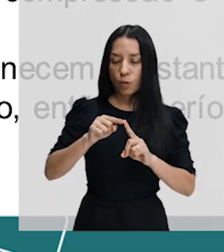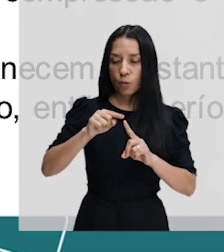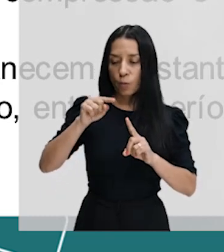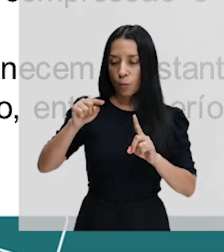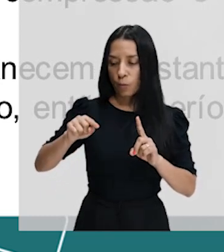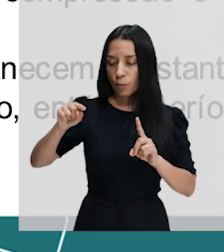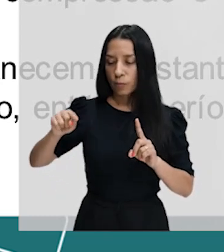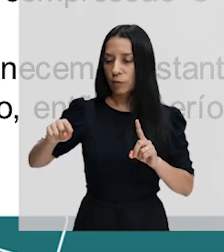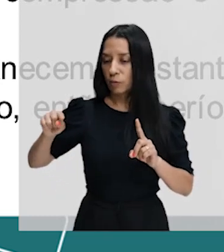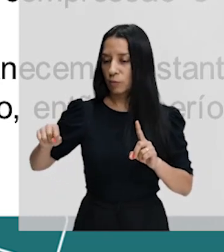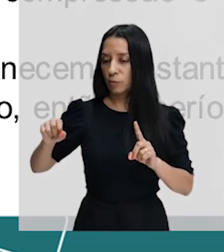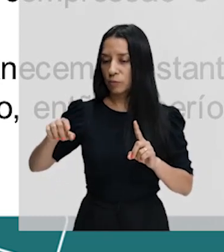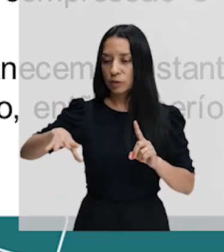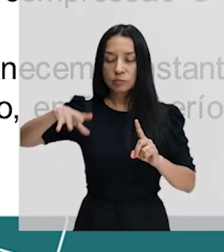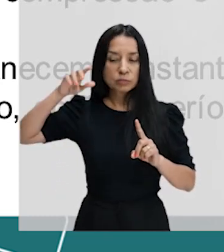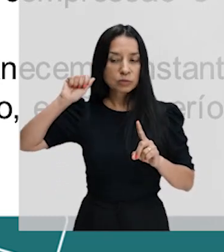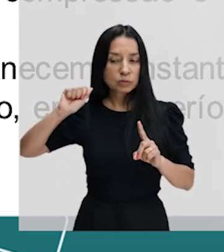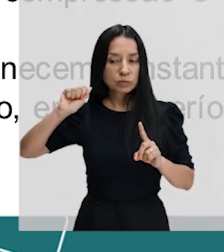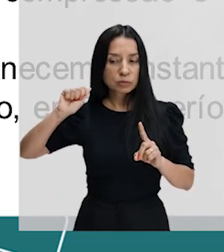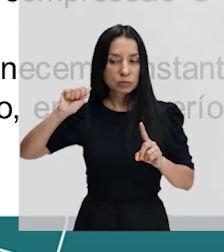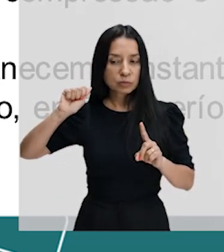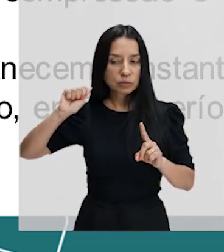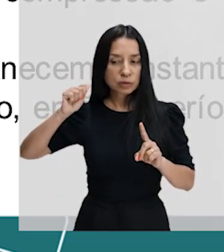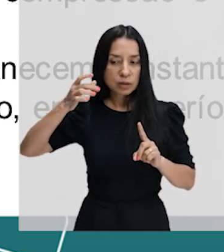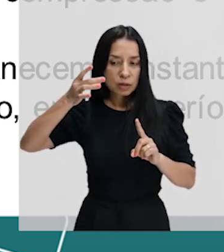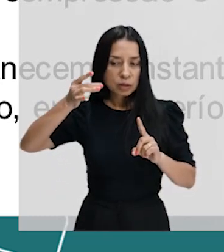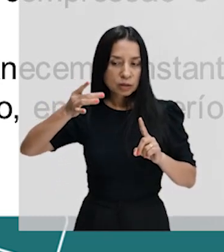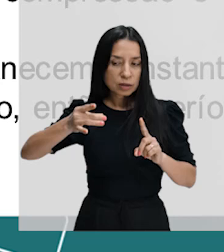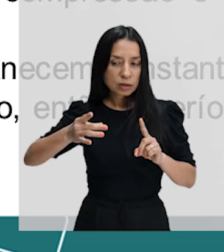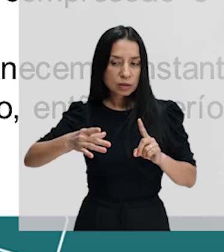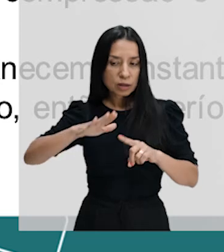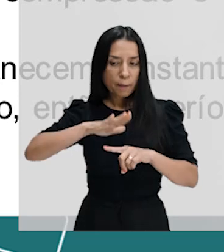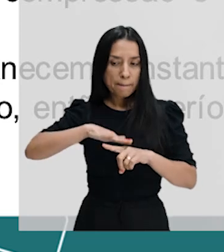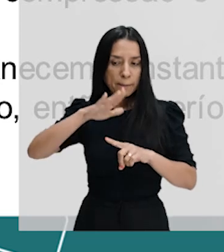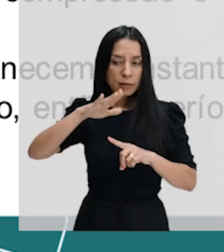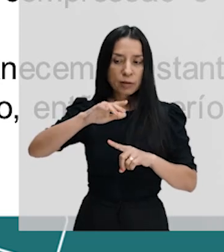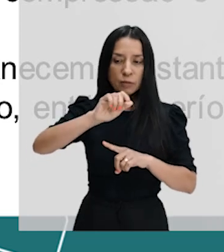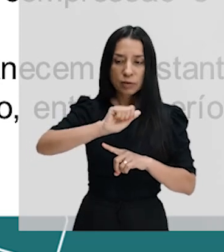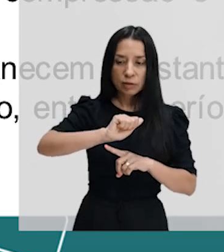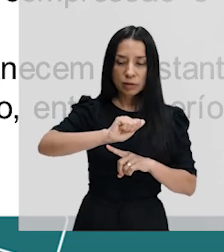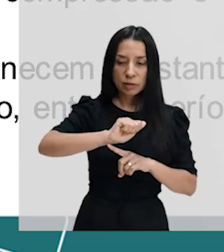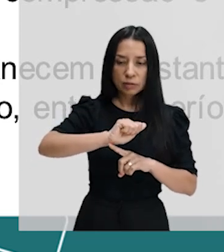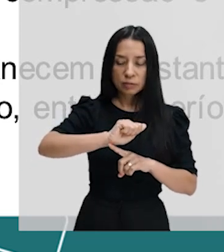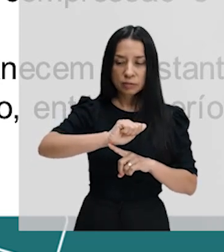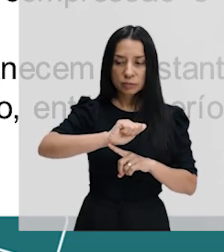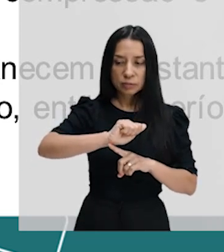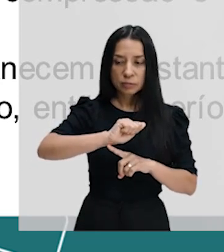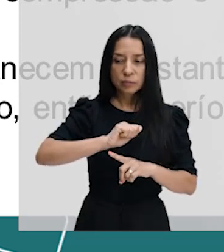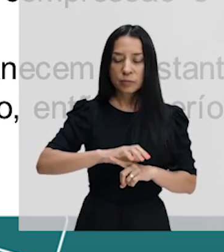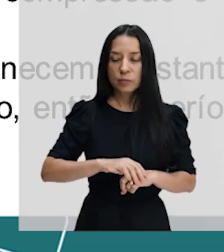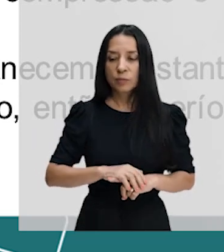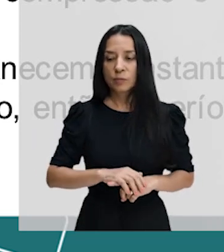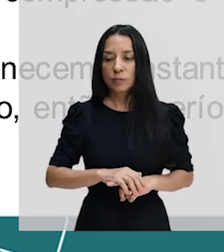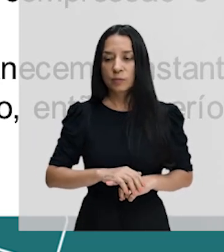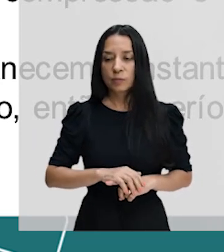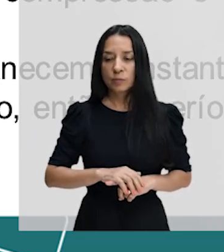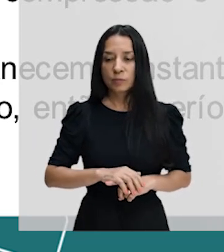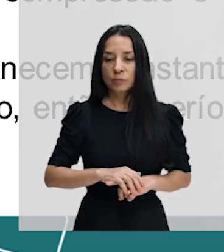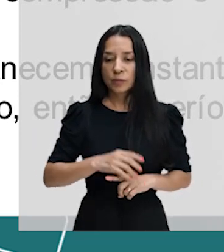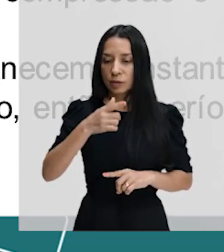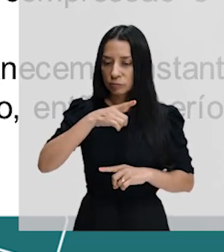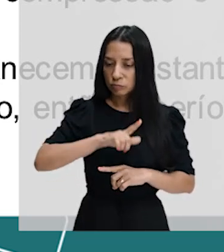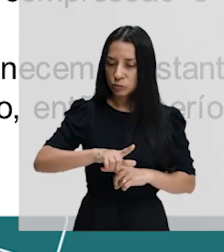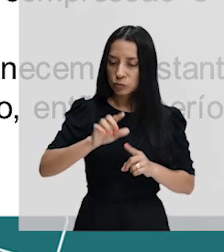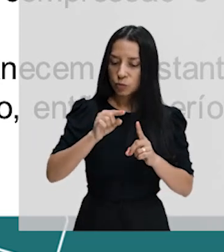descrita melhor em a Ok então na onda ele afirma de novo